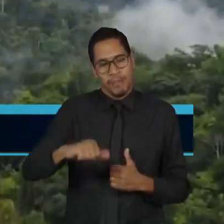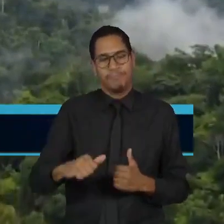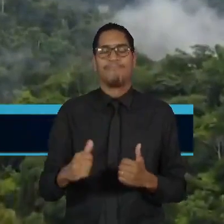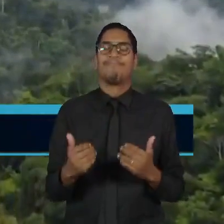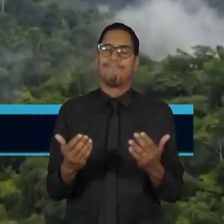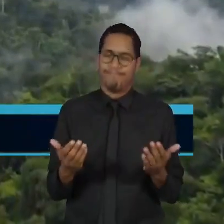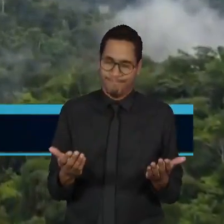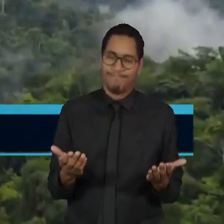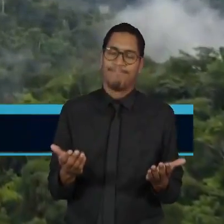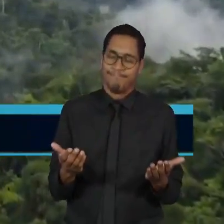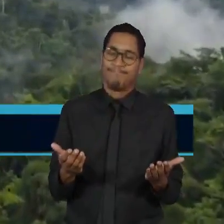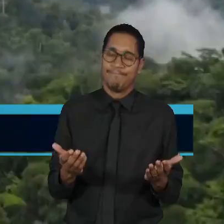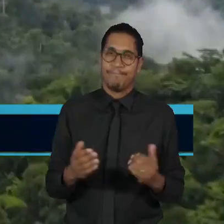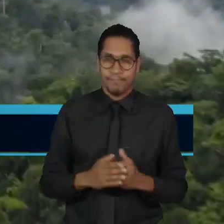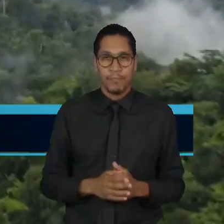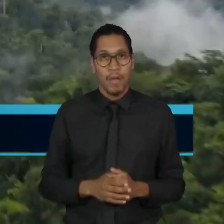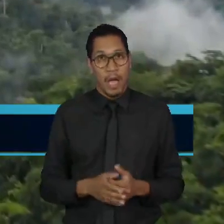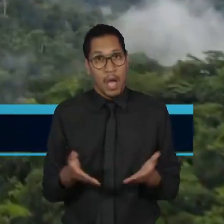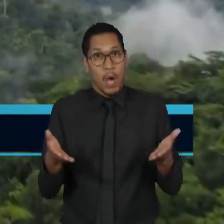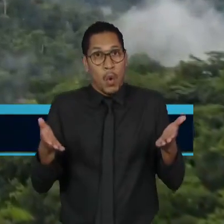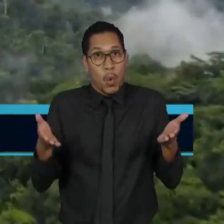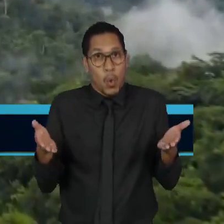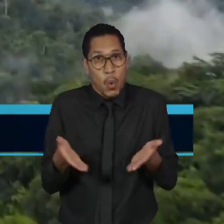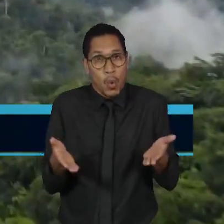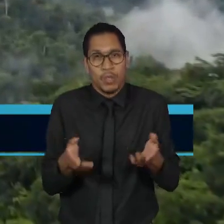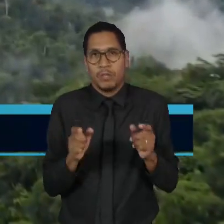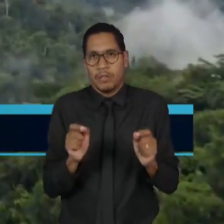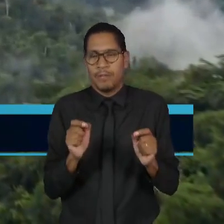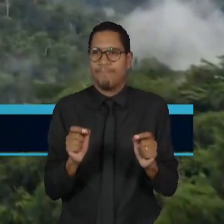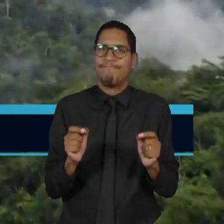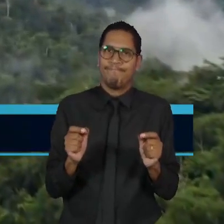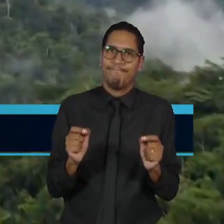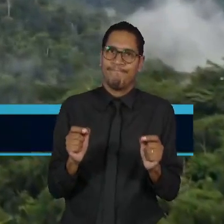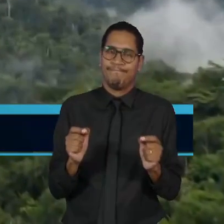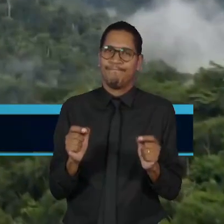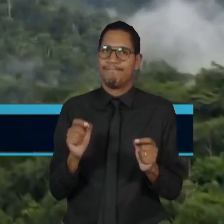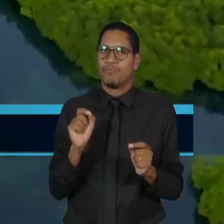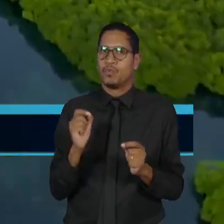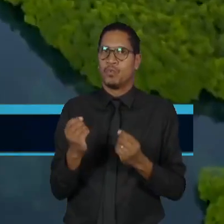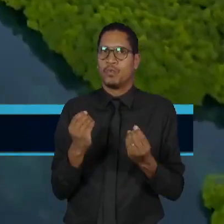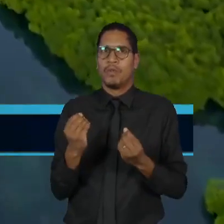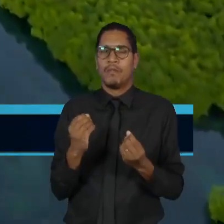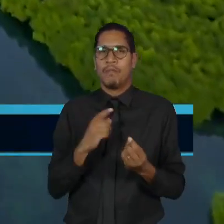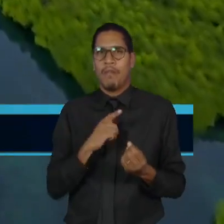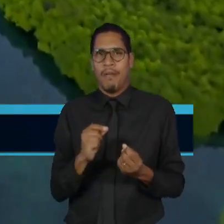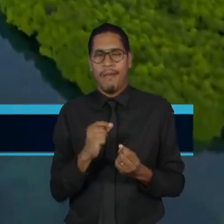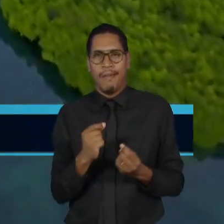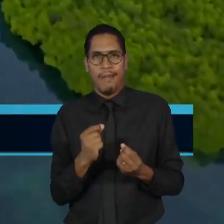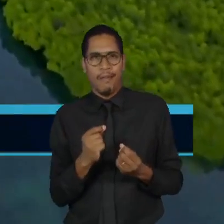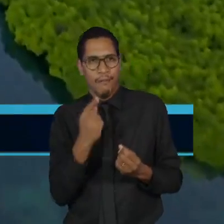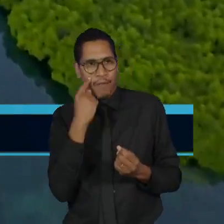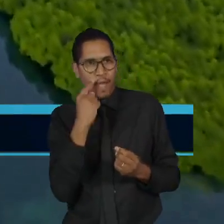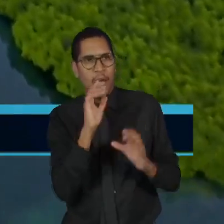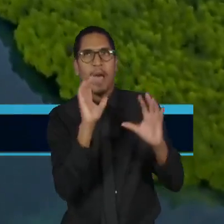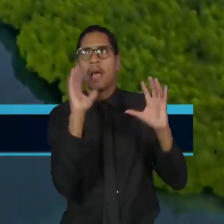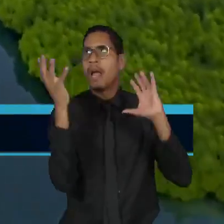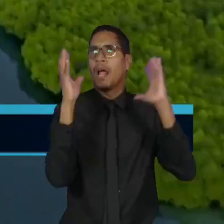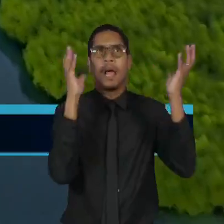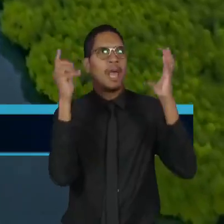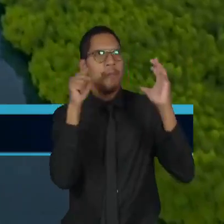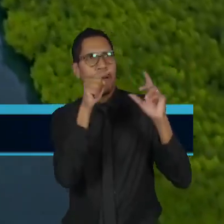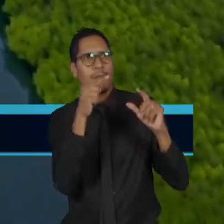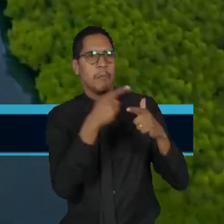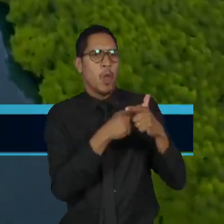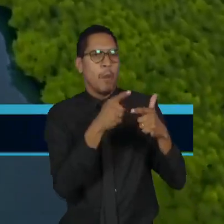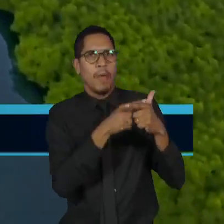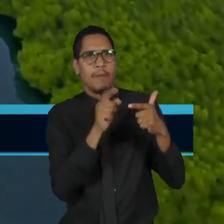brasileira. Então, neste momento, não existe tecnologia melhor para enfrentar a crise climática do